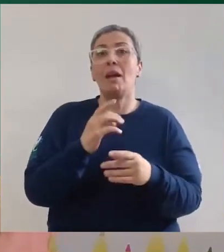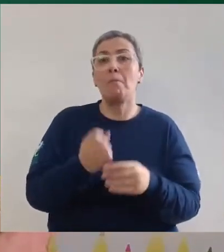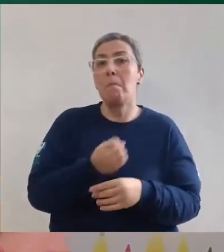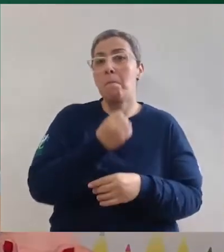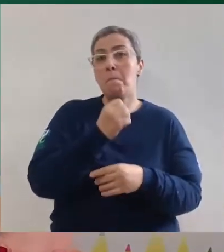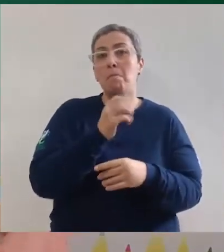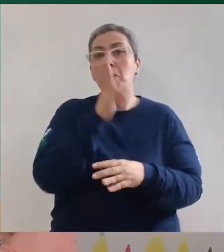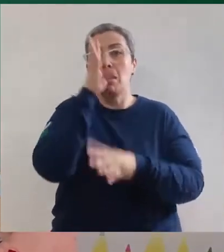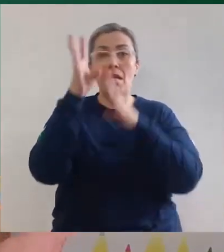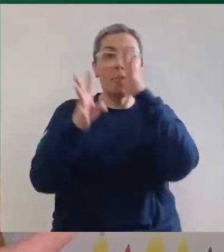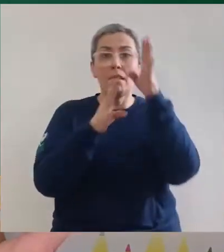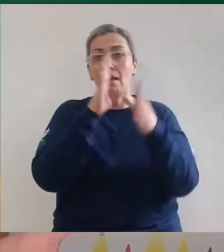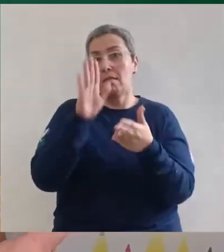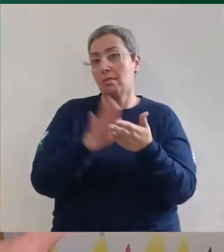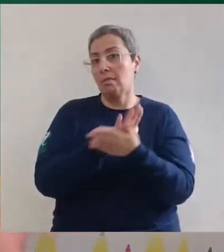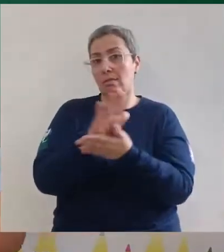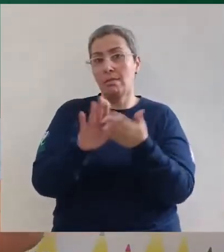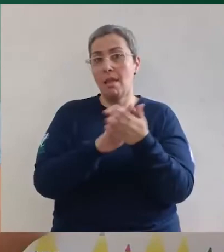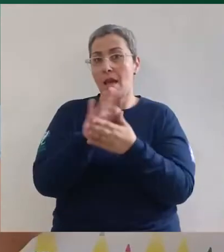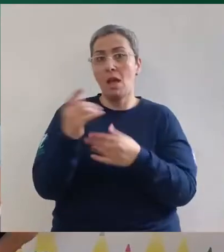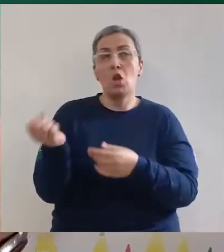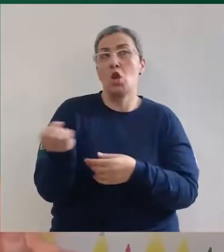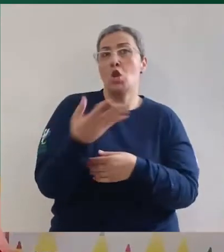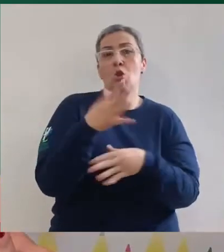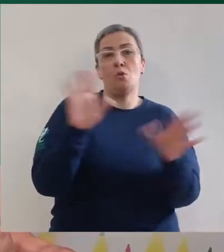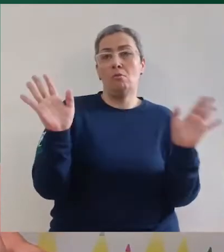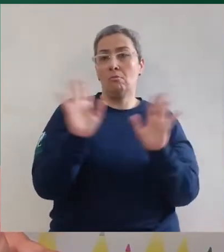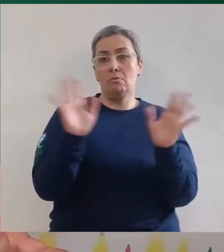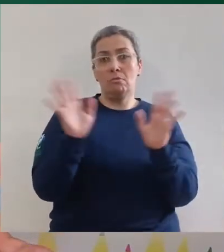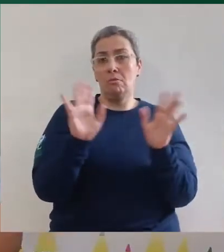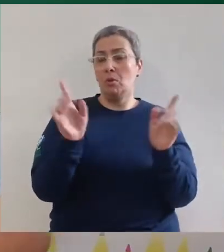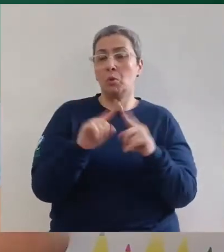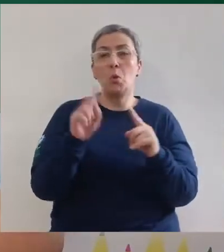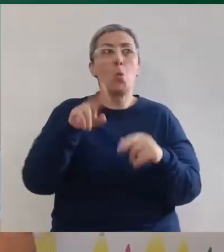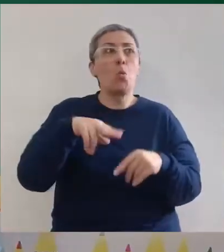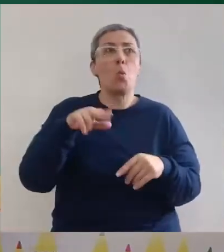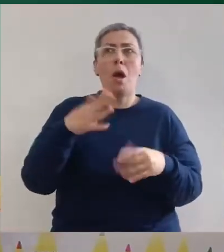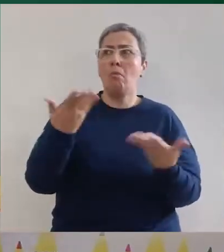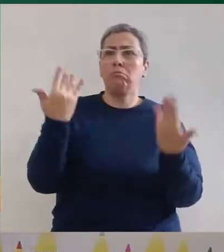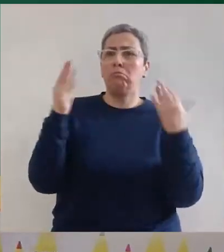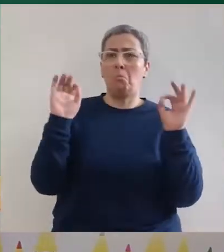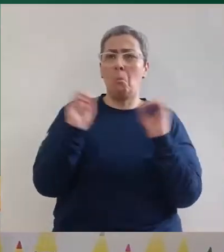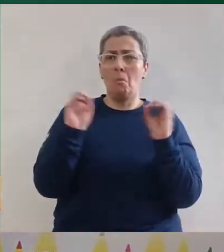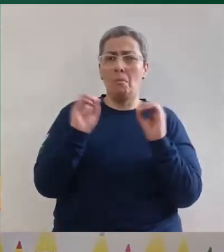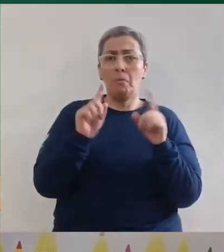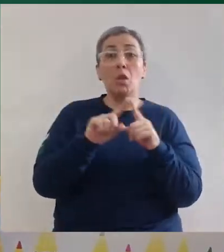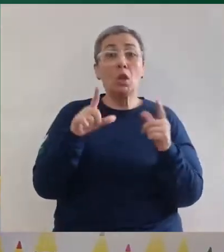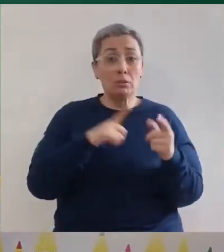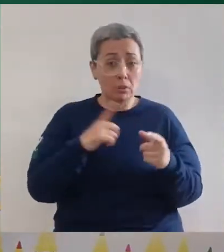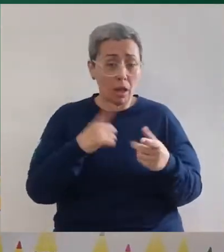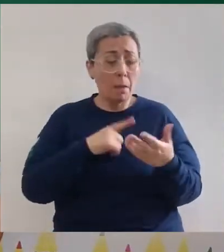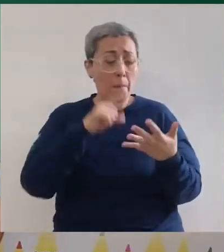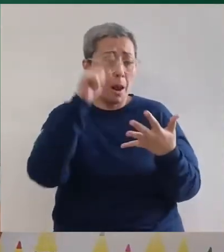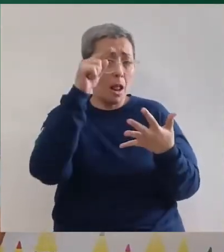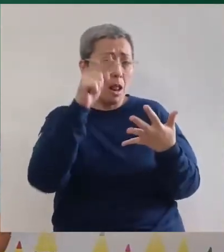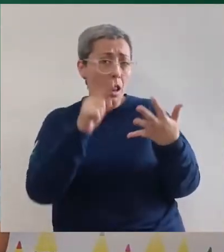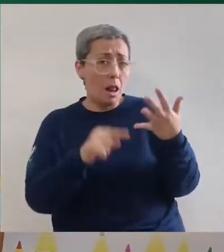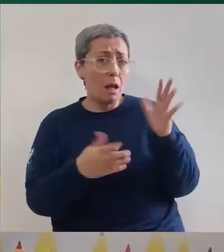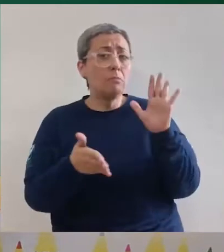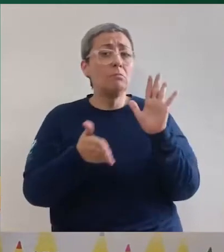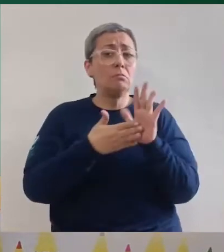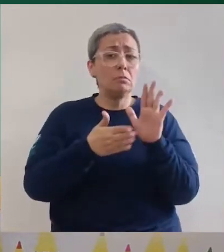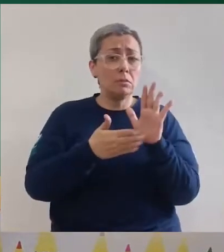criar, não precisa criar algo inovador, algo que nunca foi feito. Nós já temos